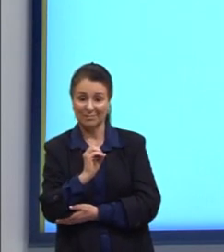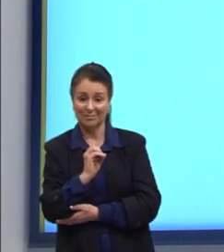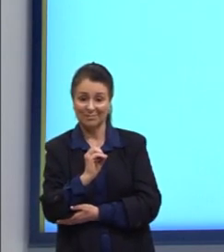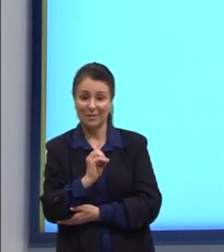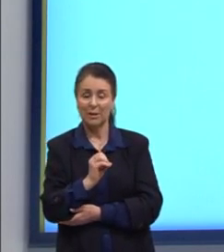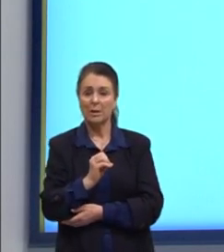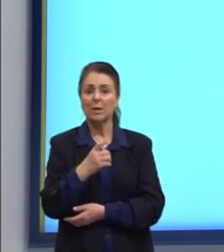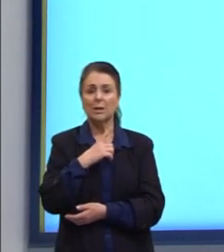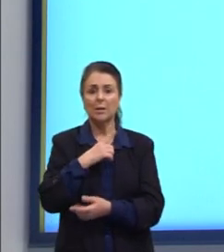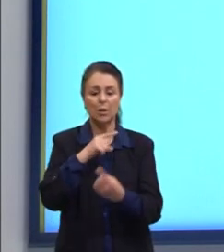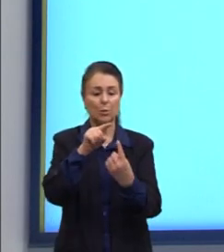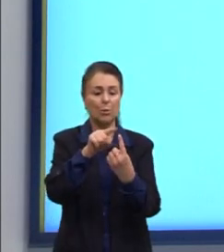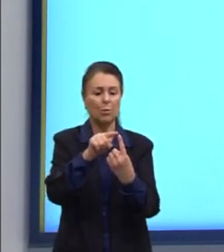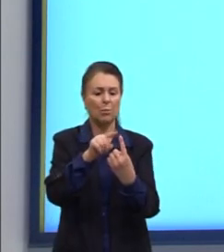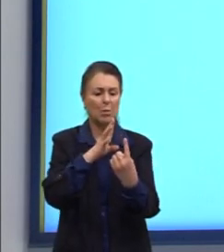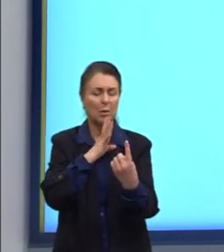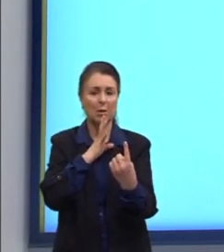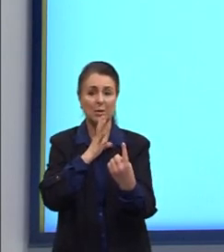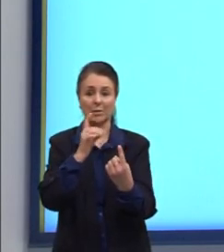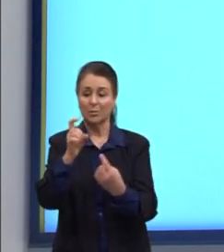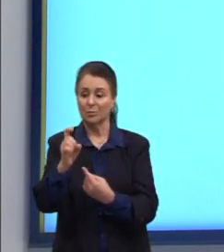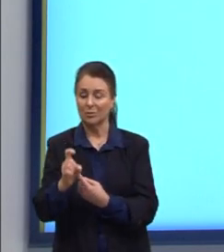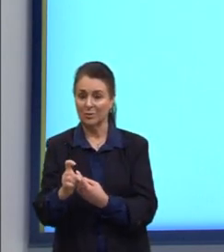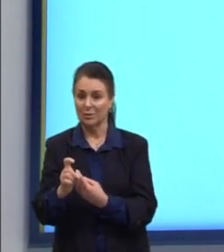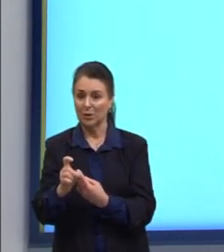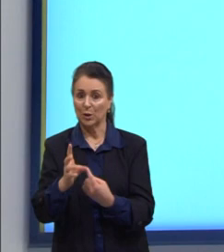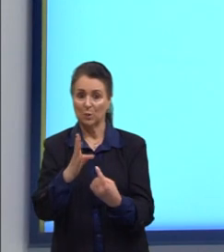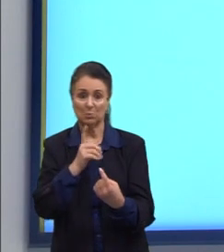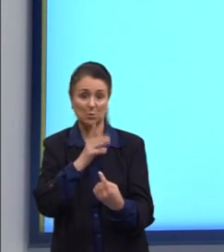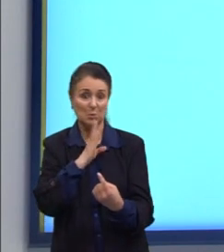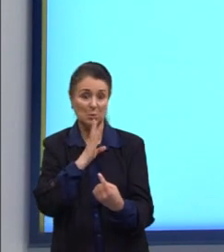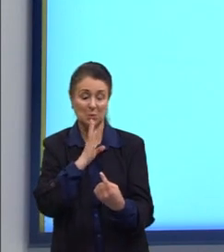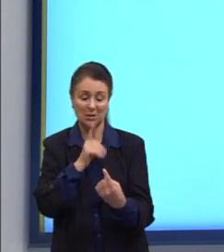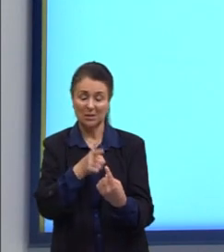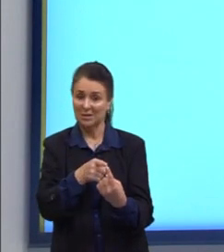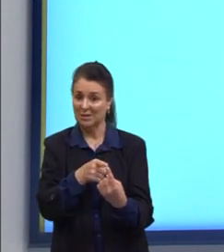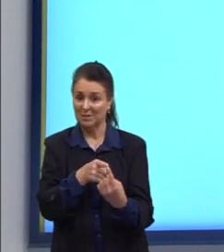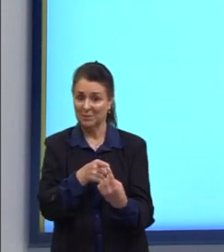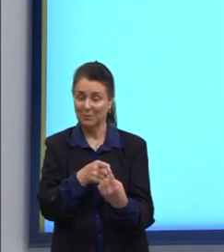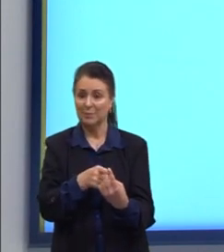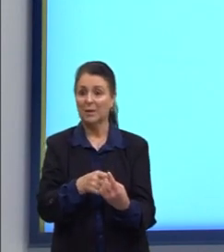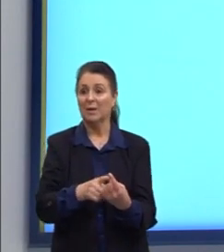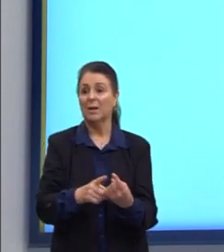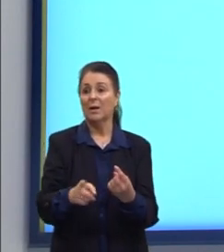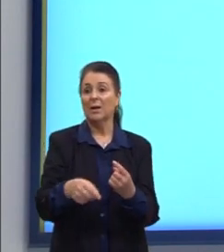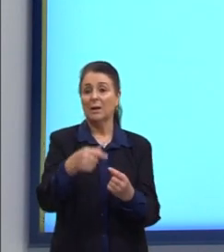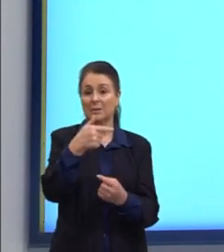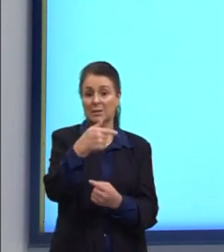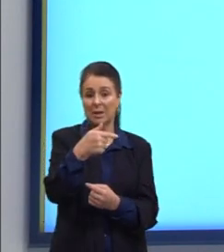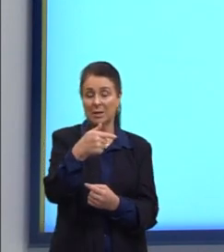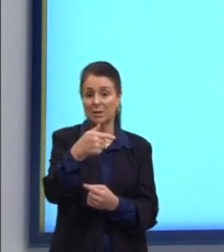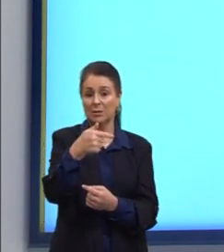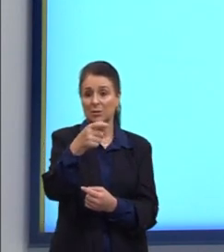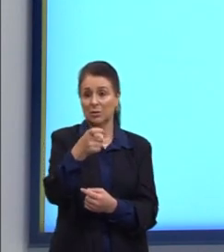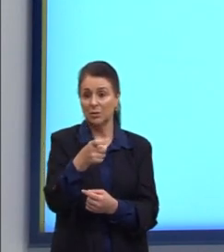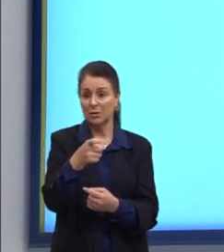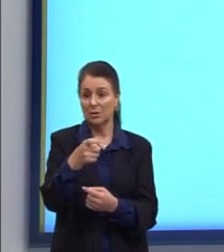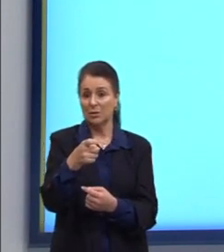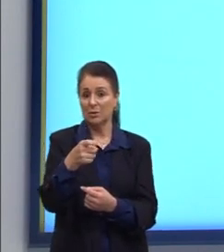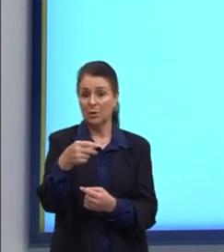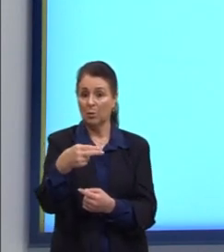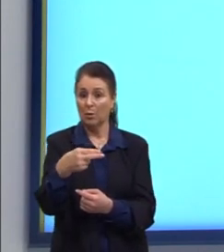uma incógnita que é o x E aí nós teríamos 7x = 21 portanto x = 3